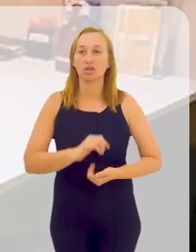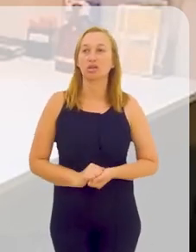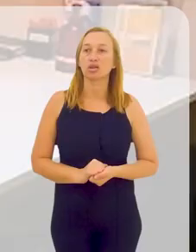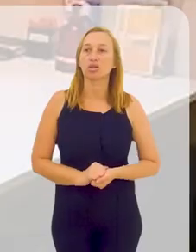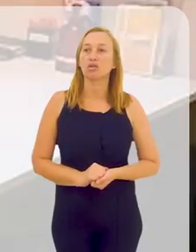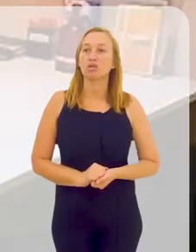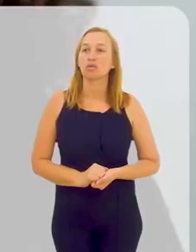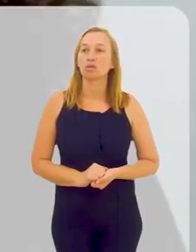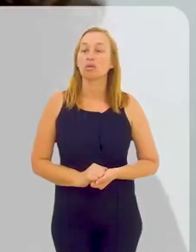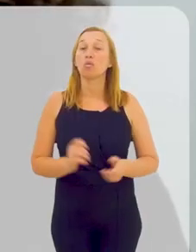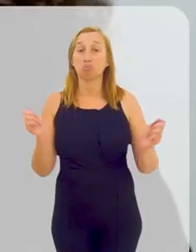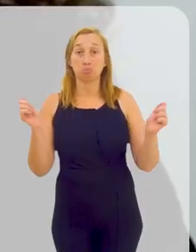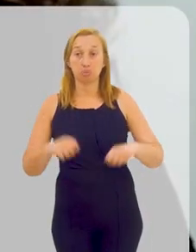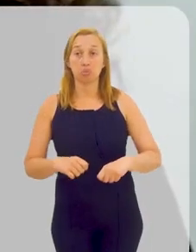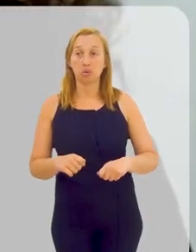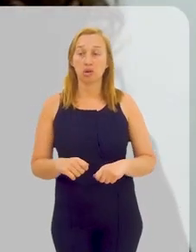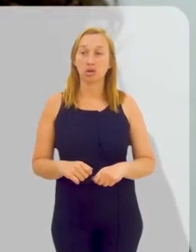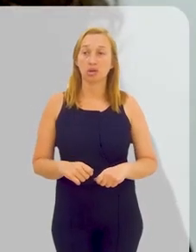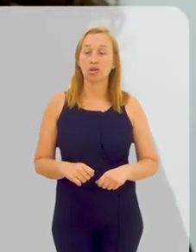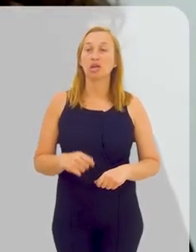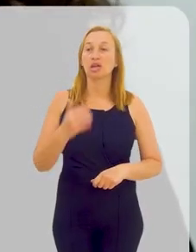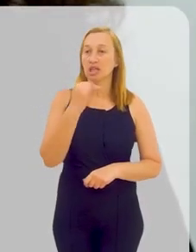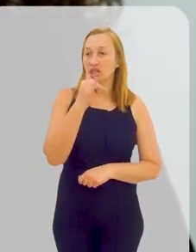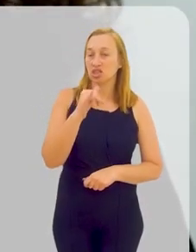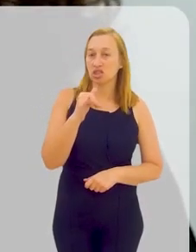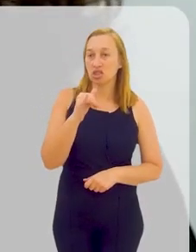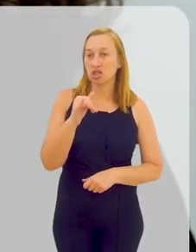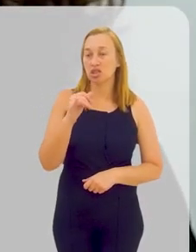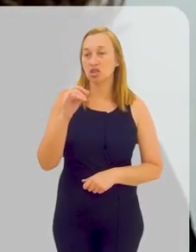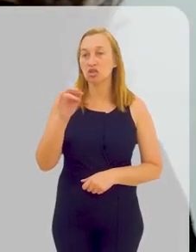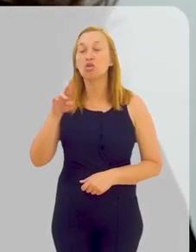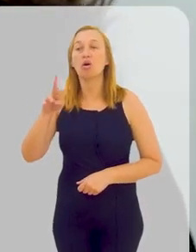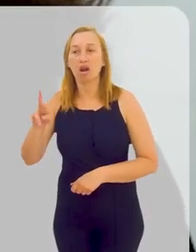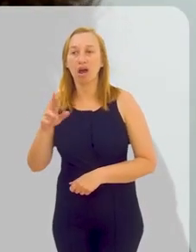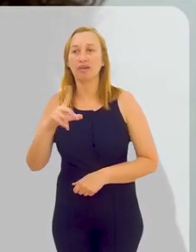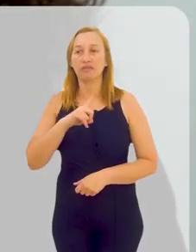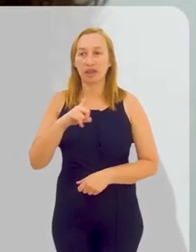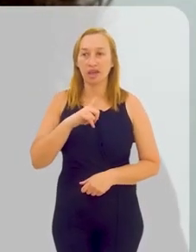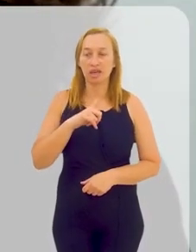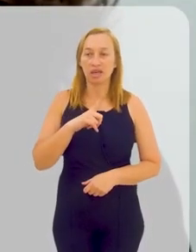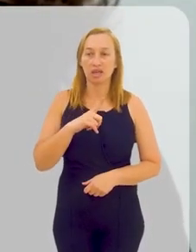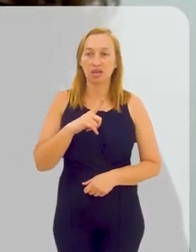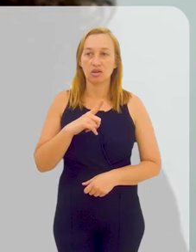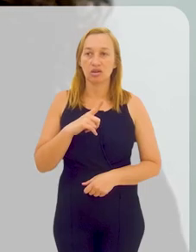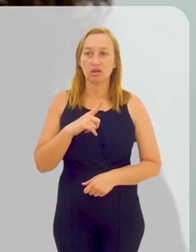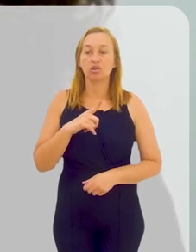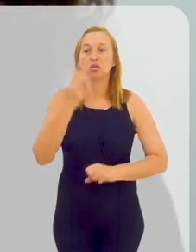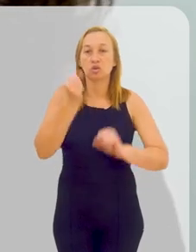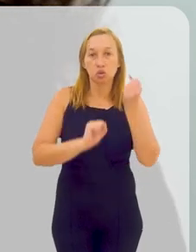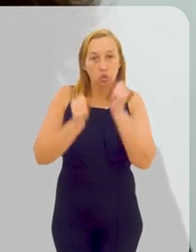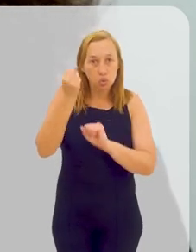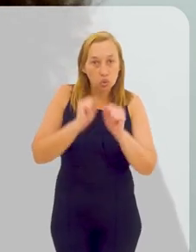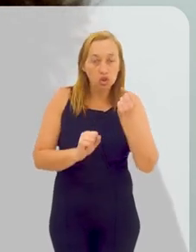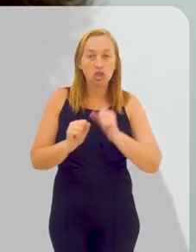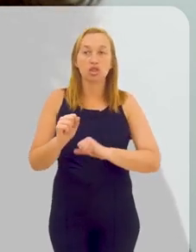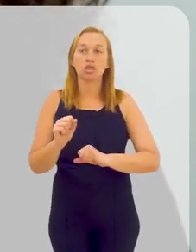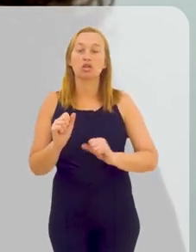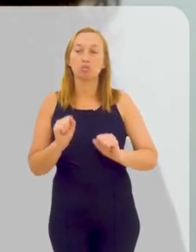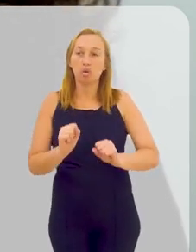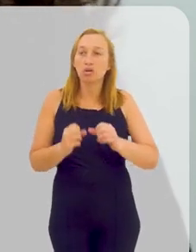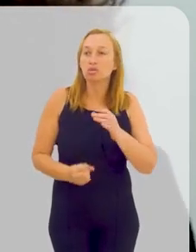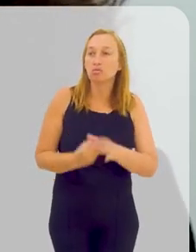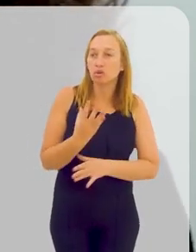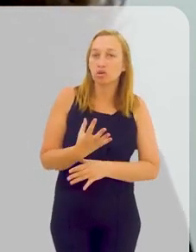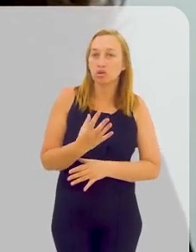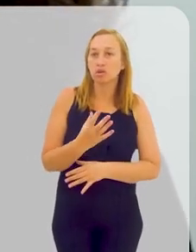comparação com Minas Gerais levando em consideração potencial que a energia solar fotovoltaica tem de gerar instalação também de indústrias que